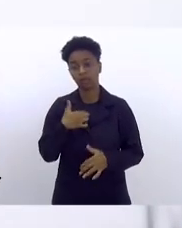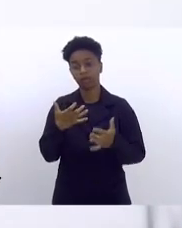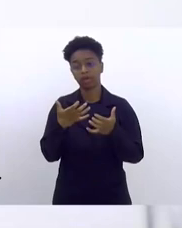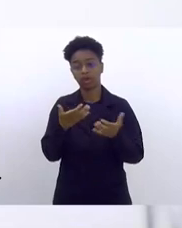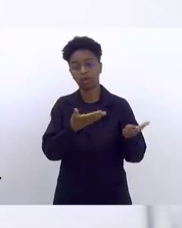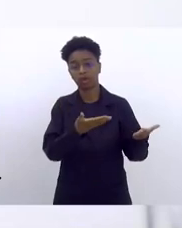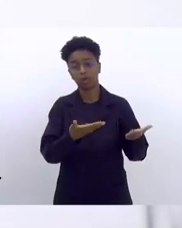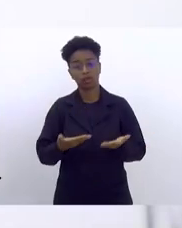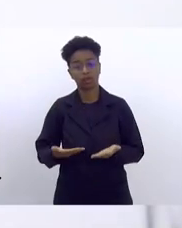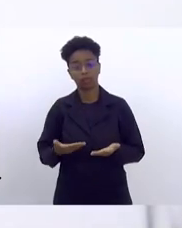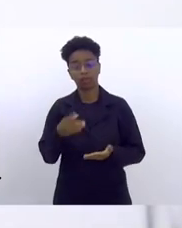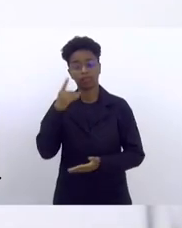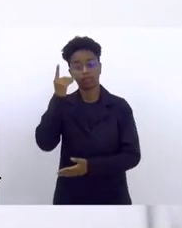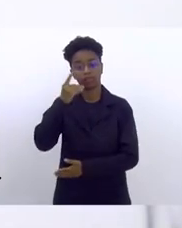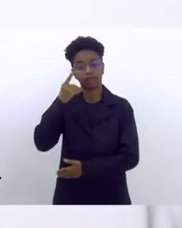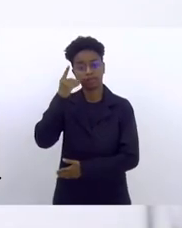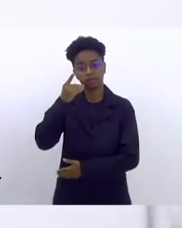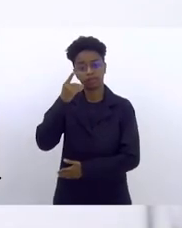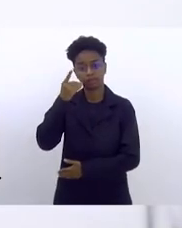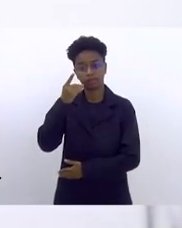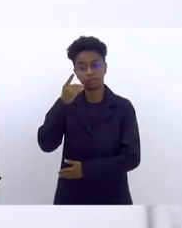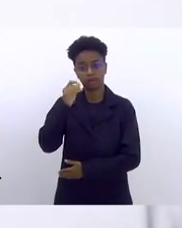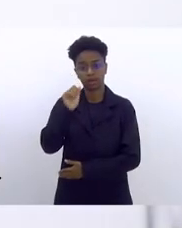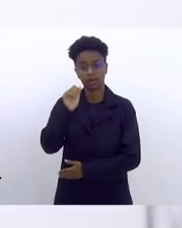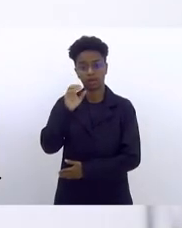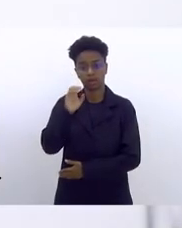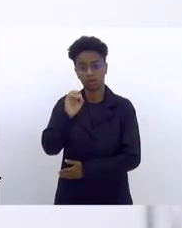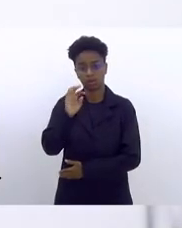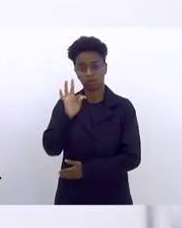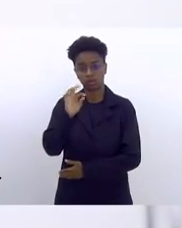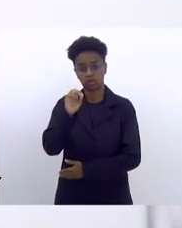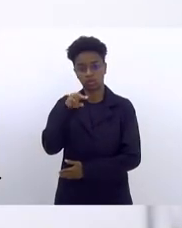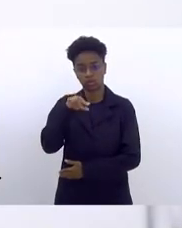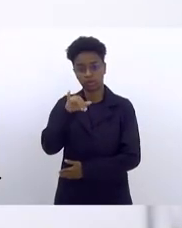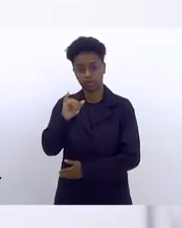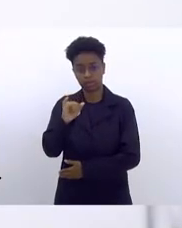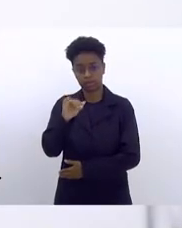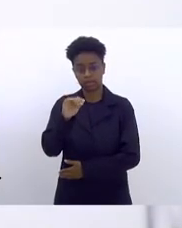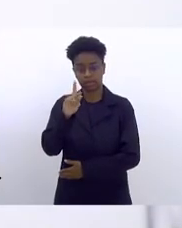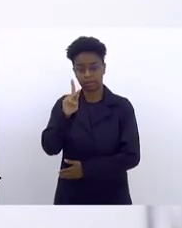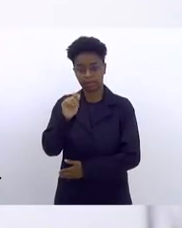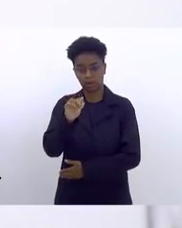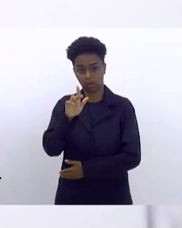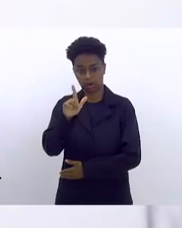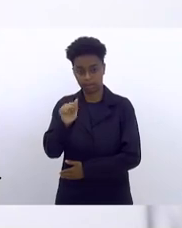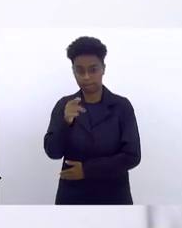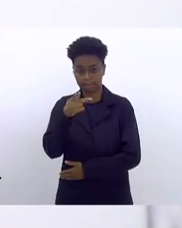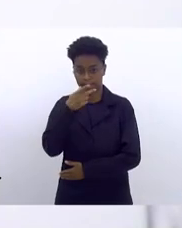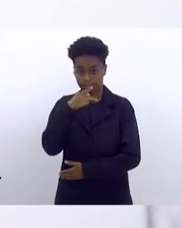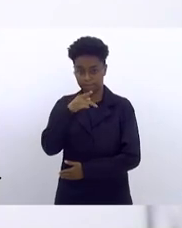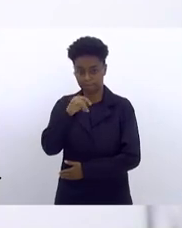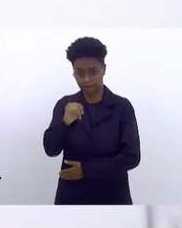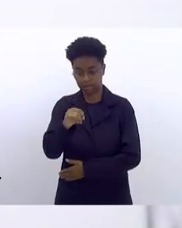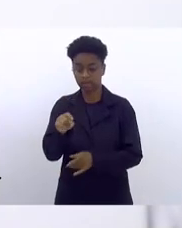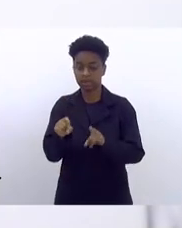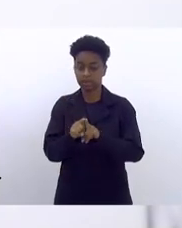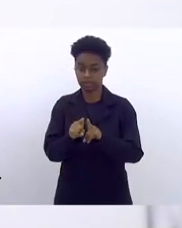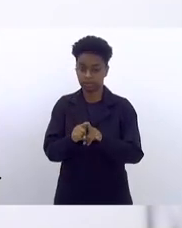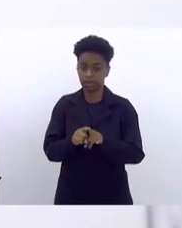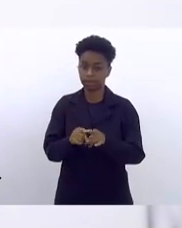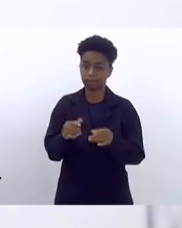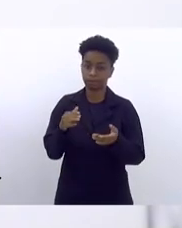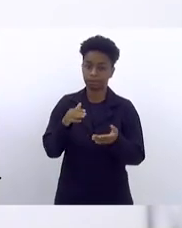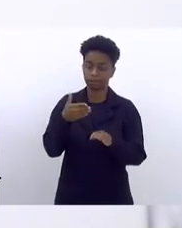palavra agora ao nobre deputado Otônio de Paula pai que também é membro da nossa comissão da criança